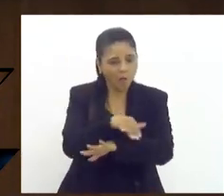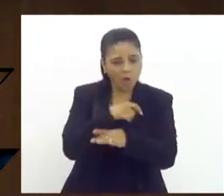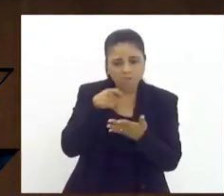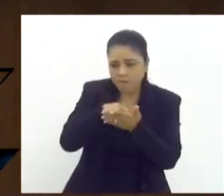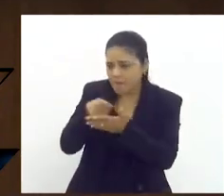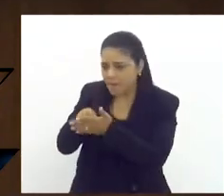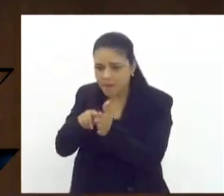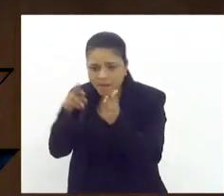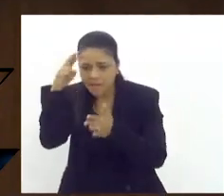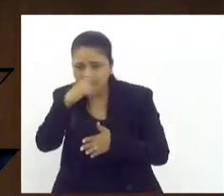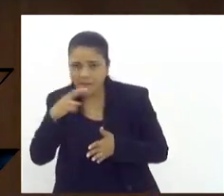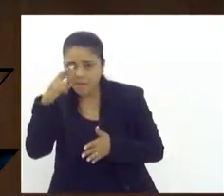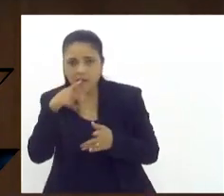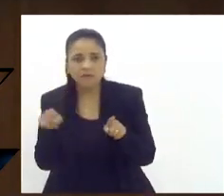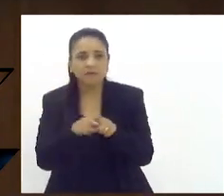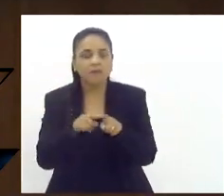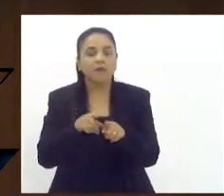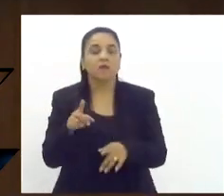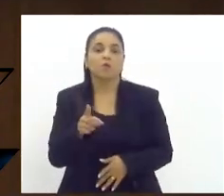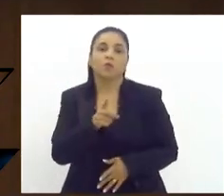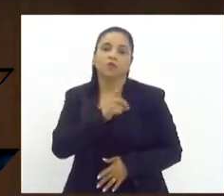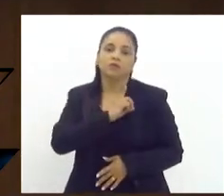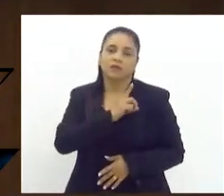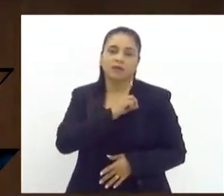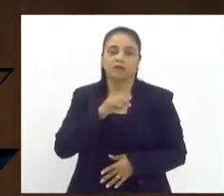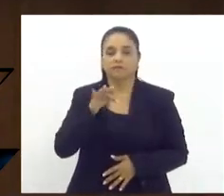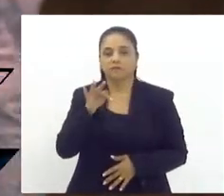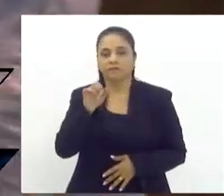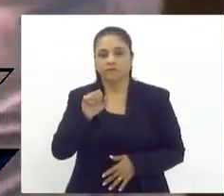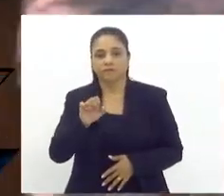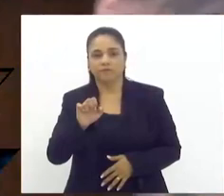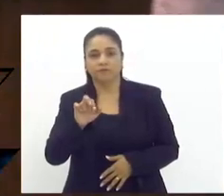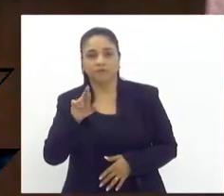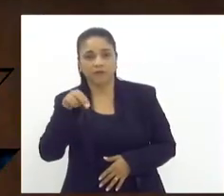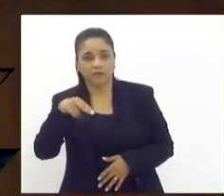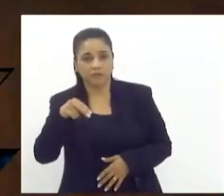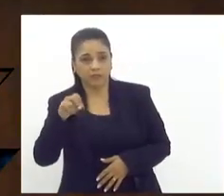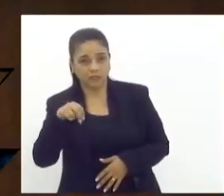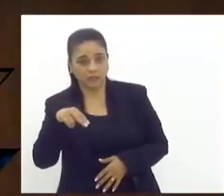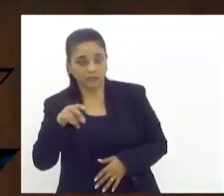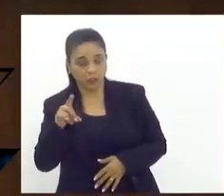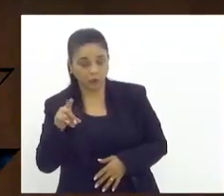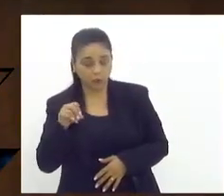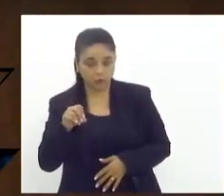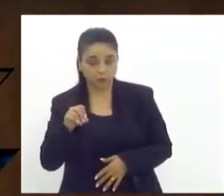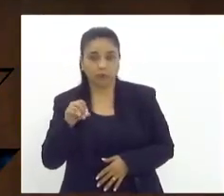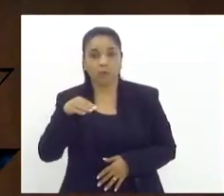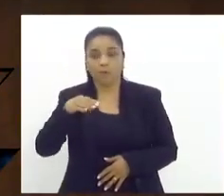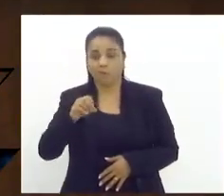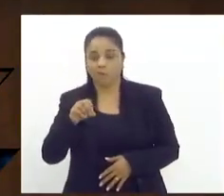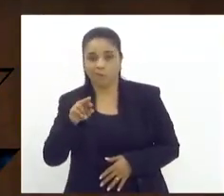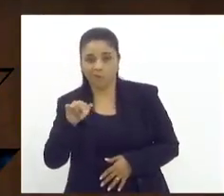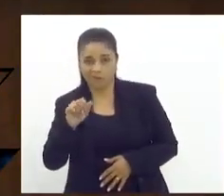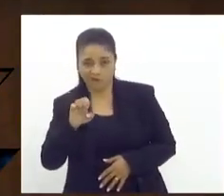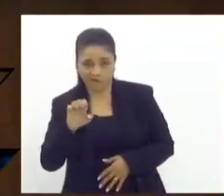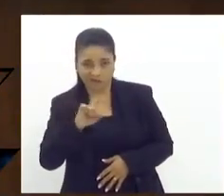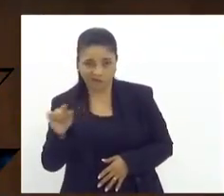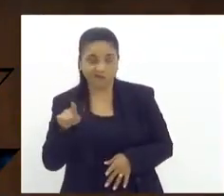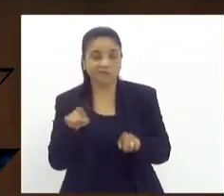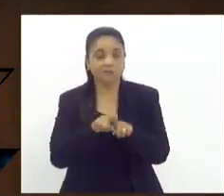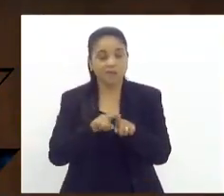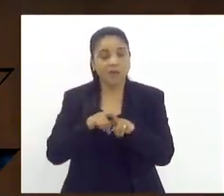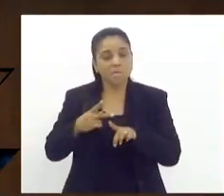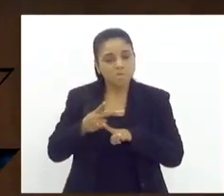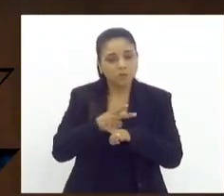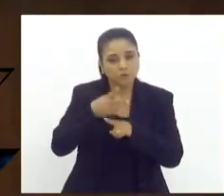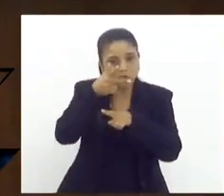em relação ao Conselheiro delegado Fernando Moraes que acabou Depois eu falo pros deputados aqui que busquem é o